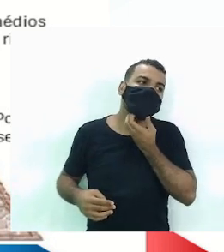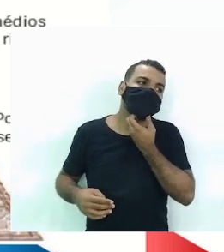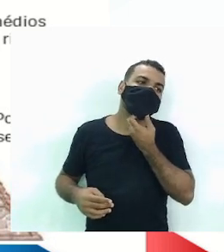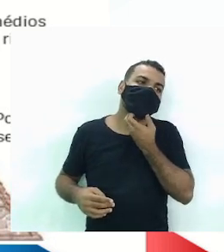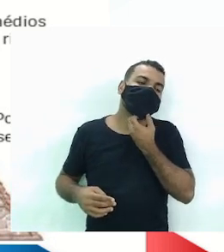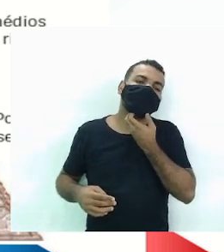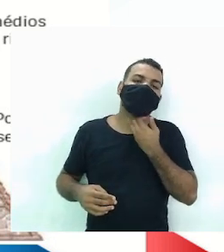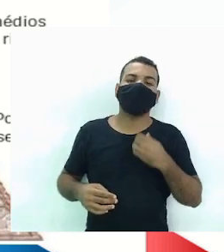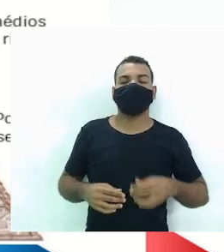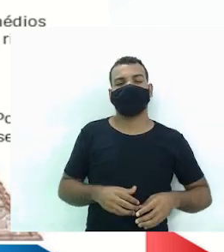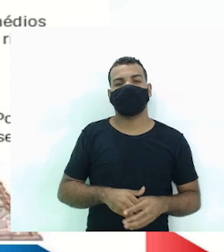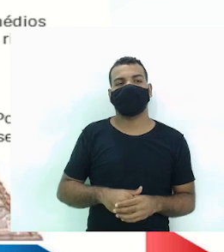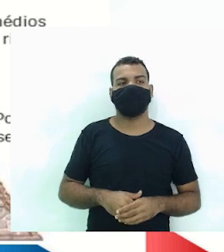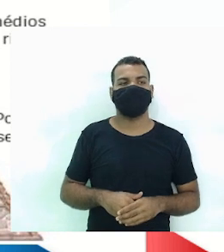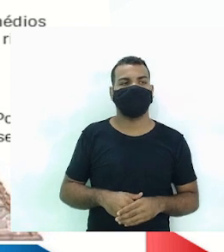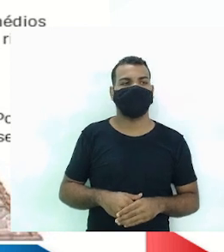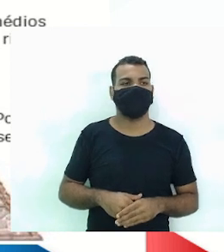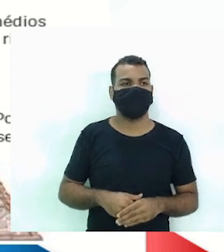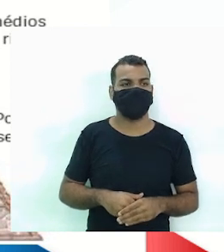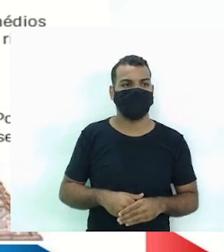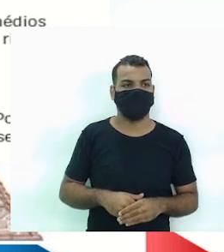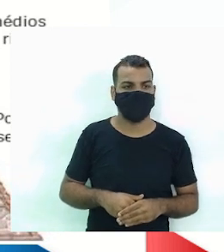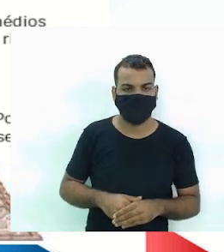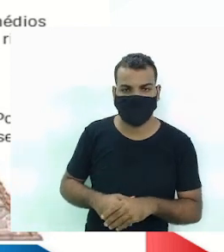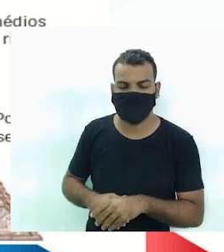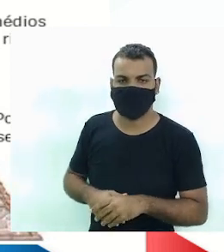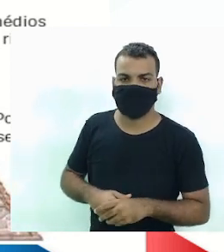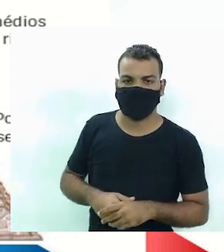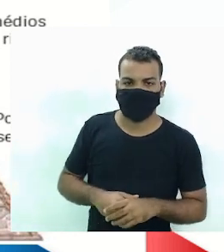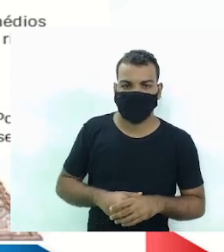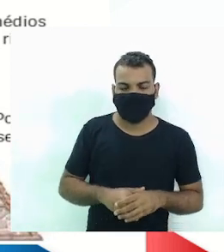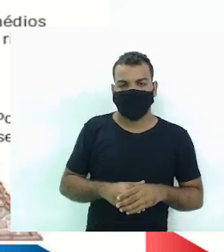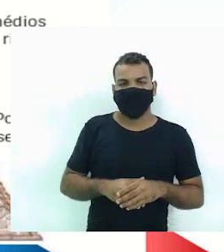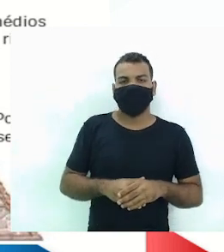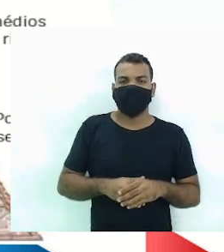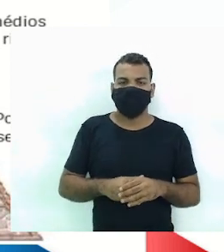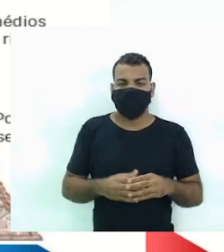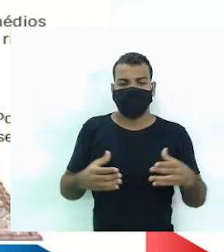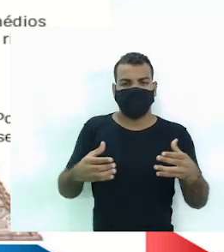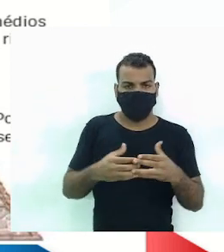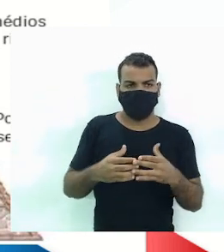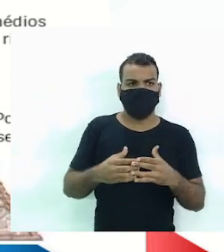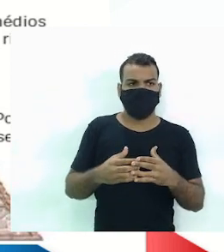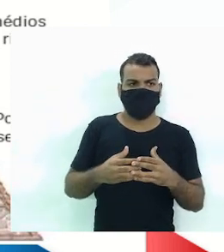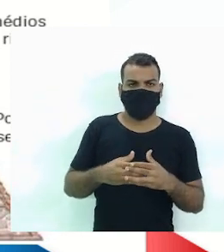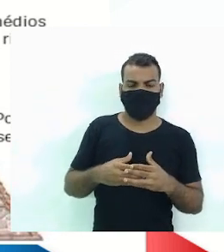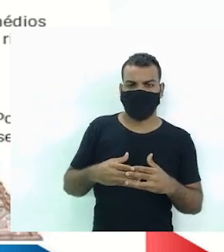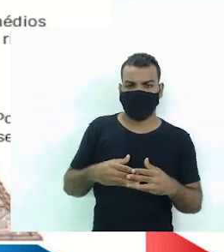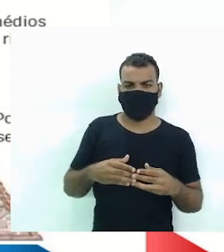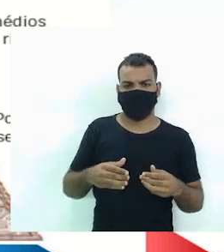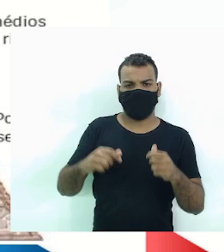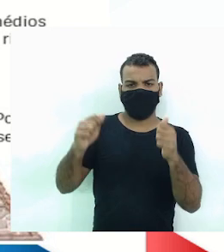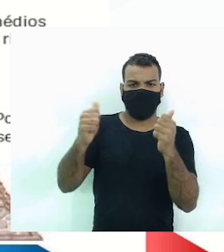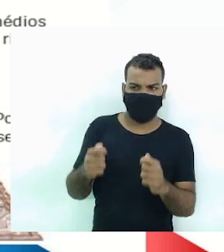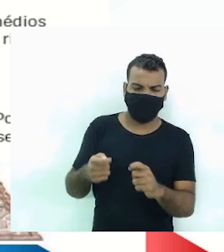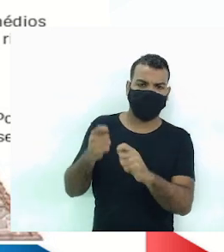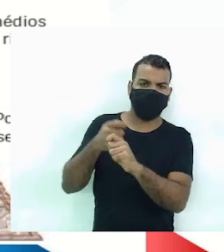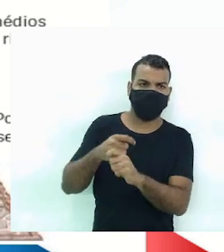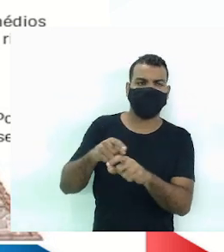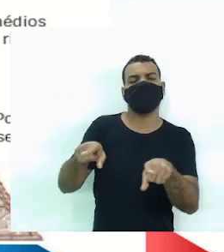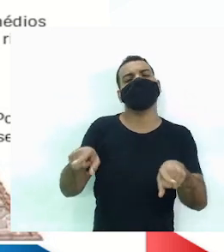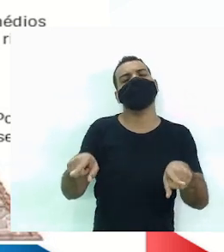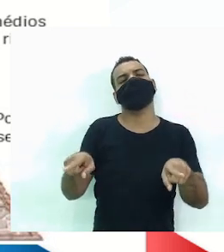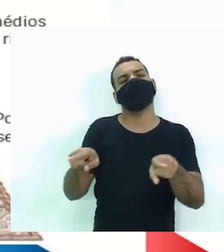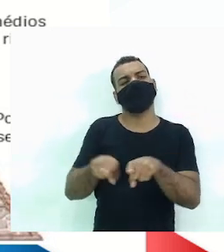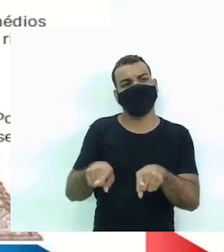ter também, né, os grupos modestos, que são os artesãos, né, que